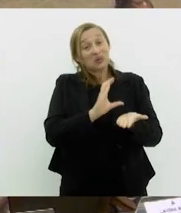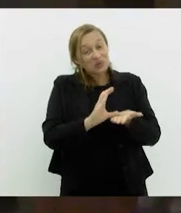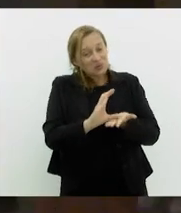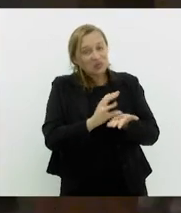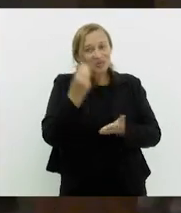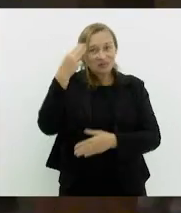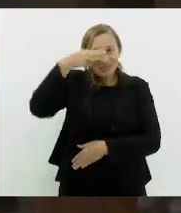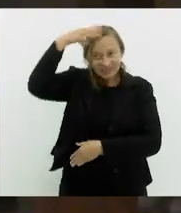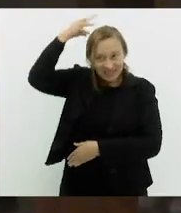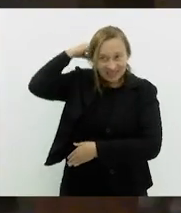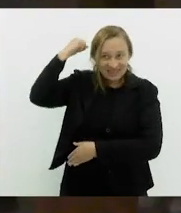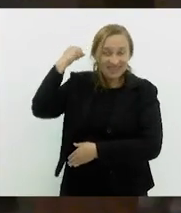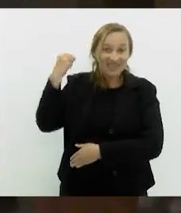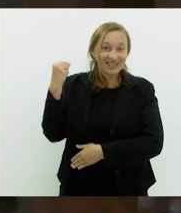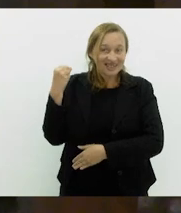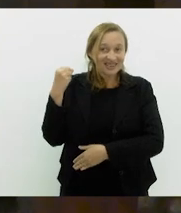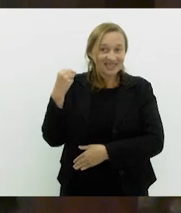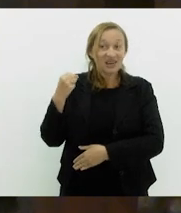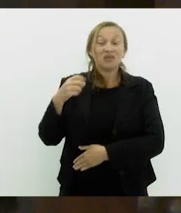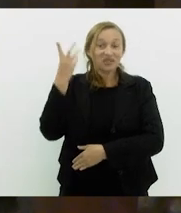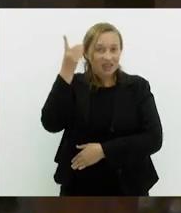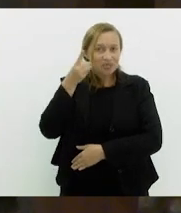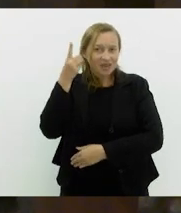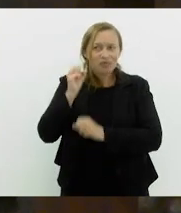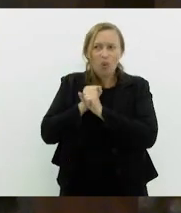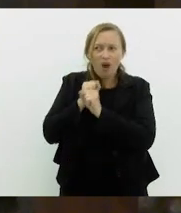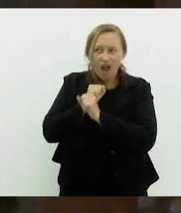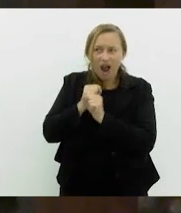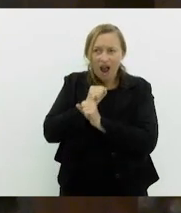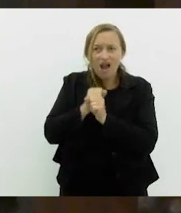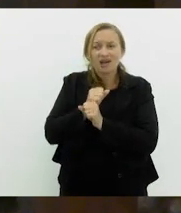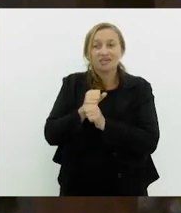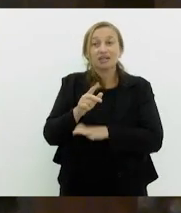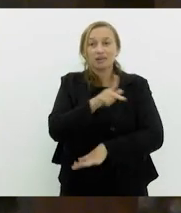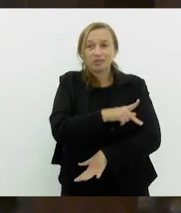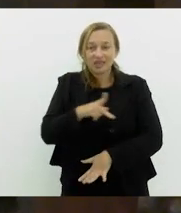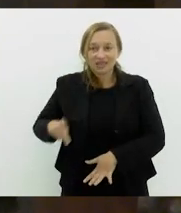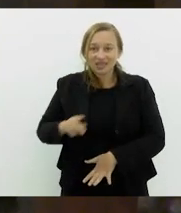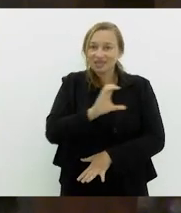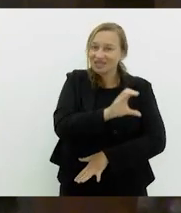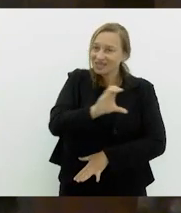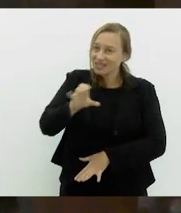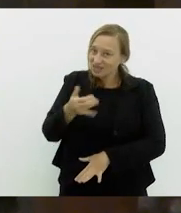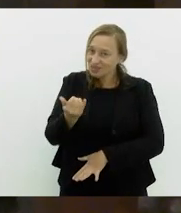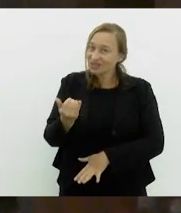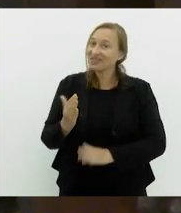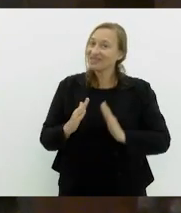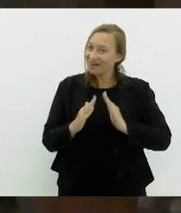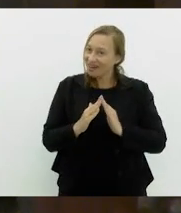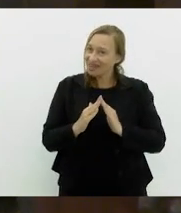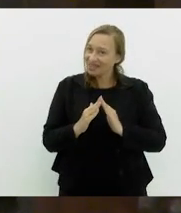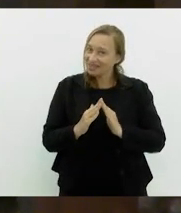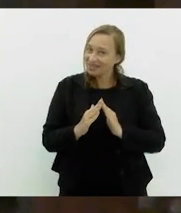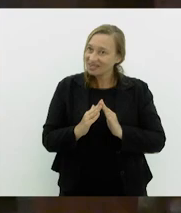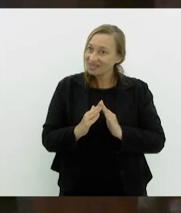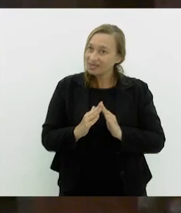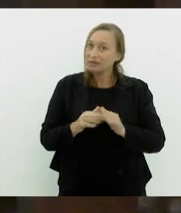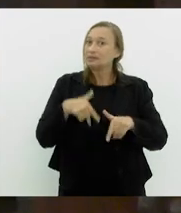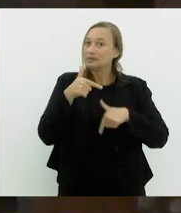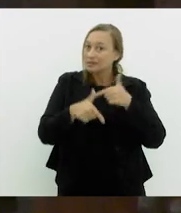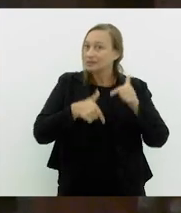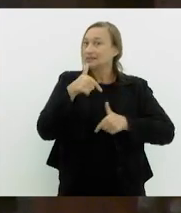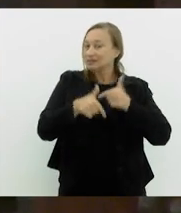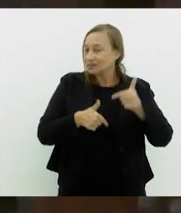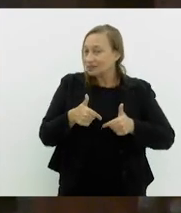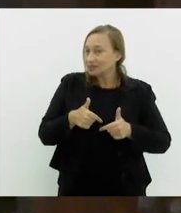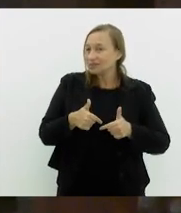foi deputado por muito tempo, mas presidente da Comissão de Constituição e Justiça dessa casa e muito trabalhou aqui pelo